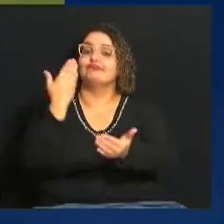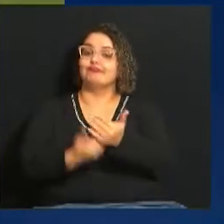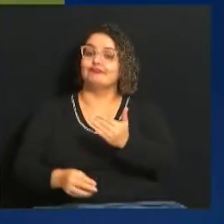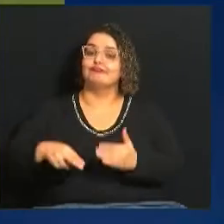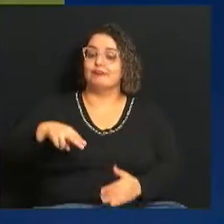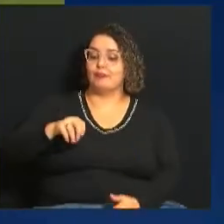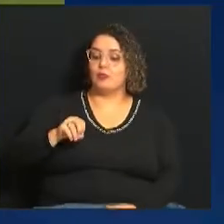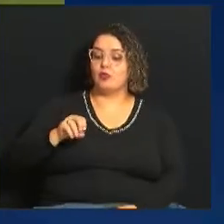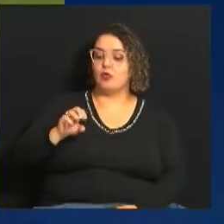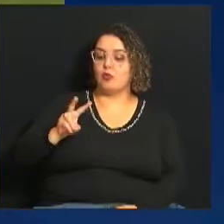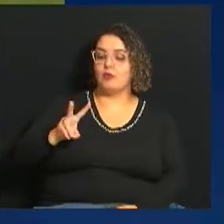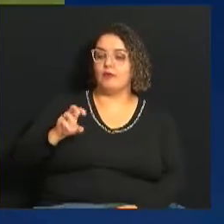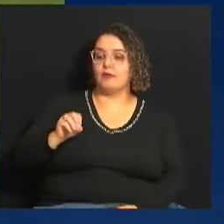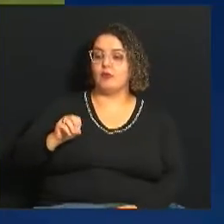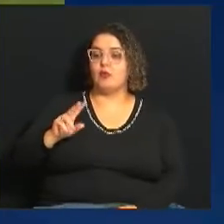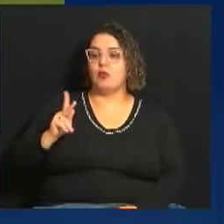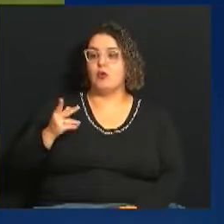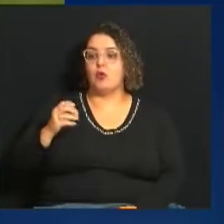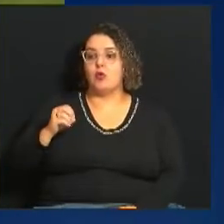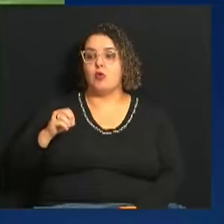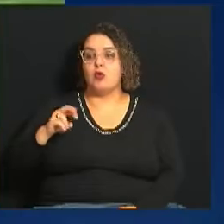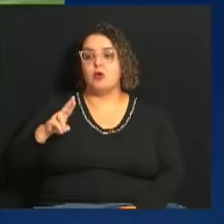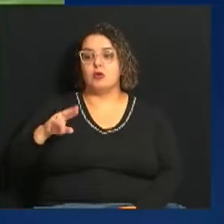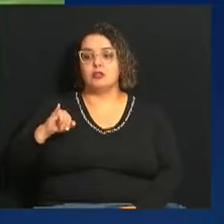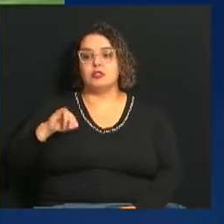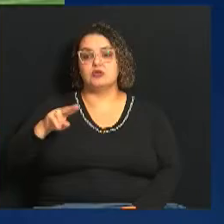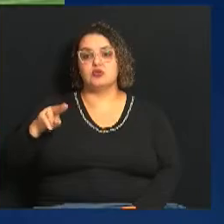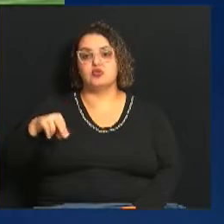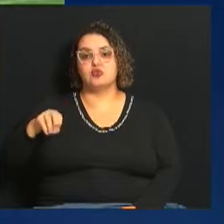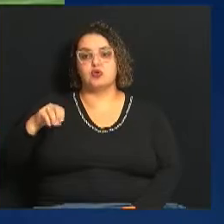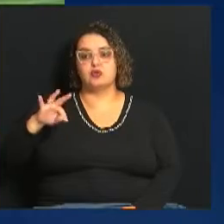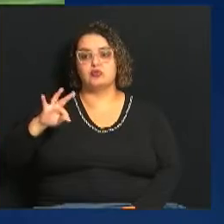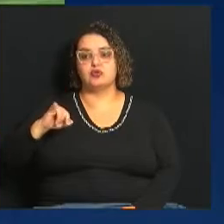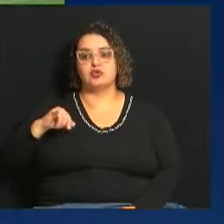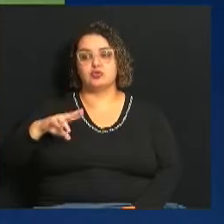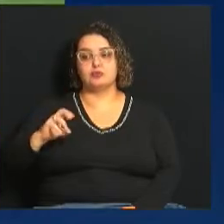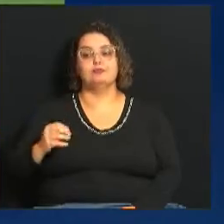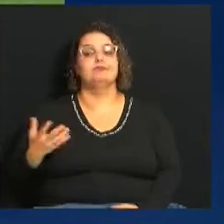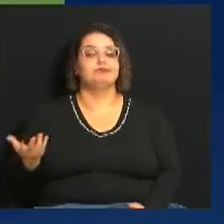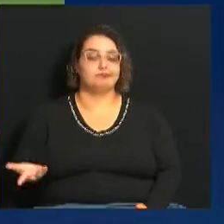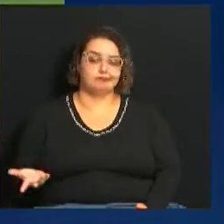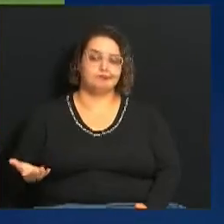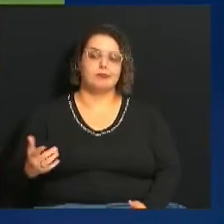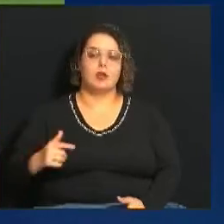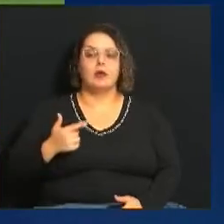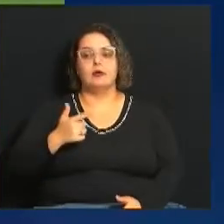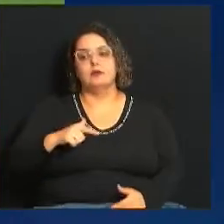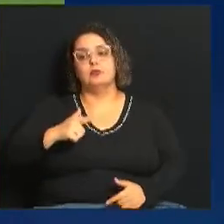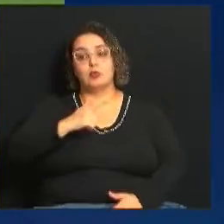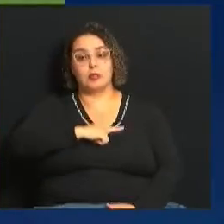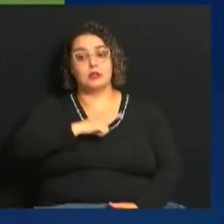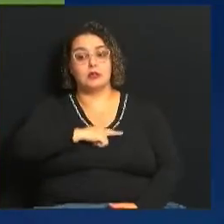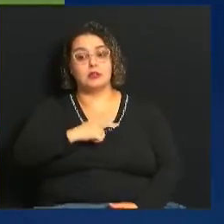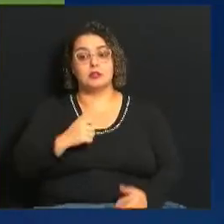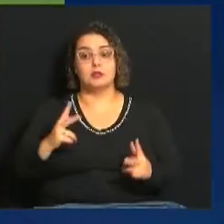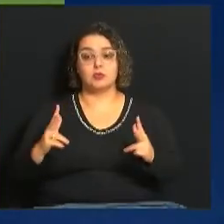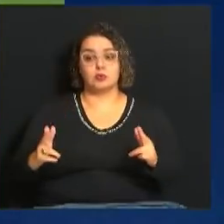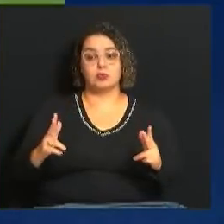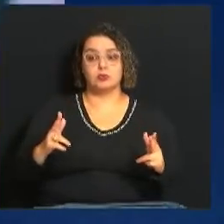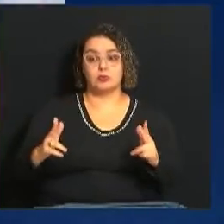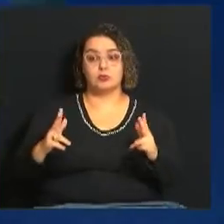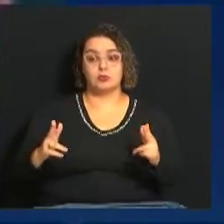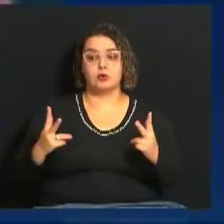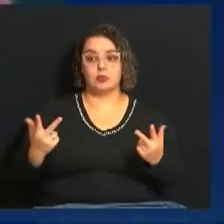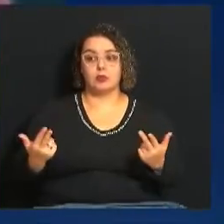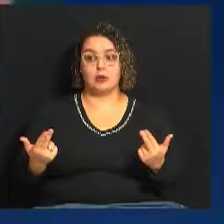Horizontino em pleno Moisés Lucarelli. Fora de casa, Guarani fica apenas no empate diante do